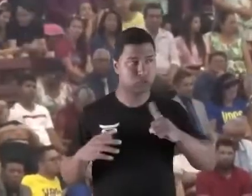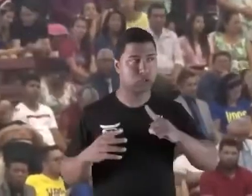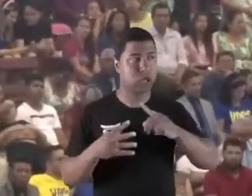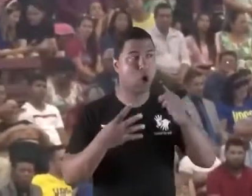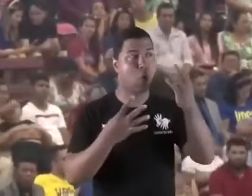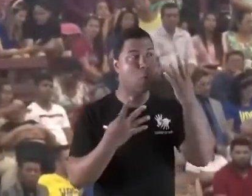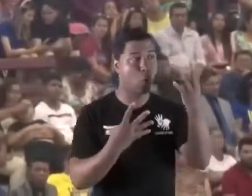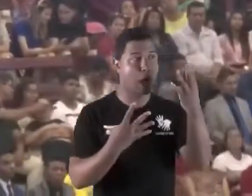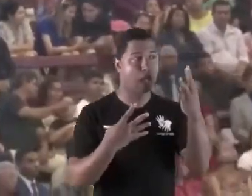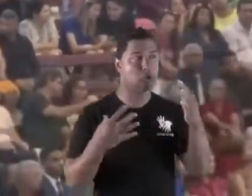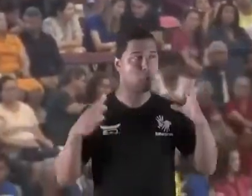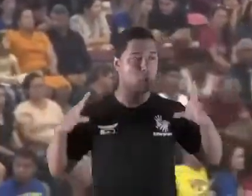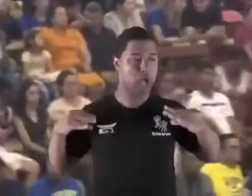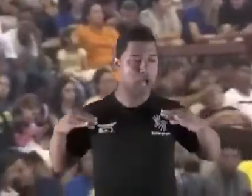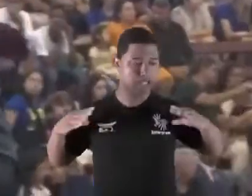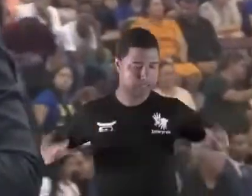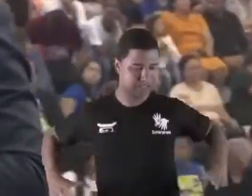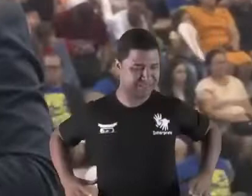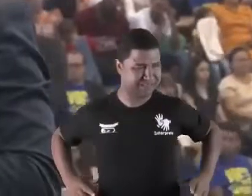Duas delas